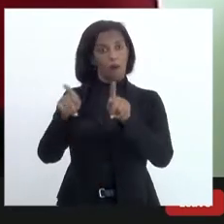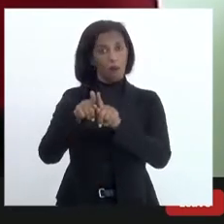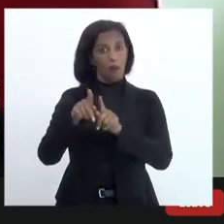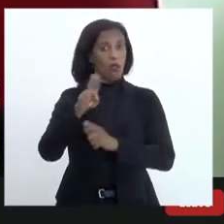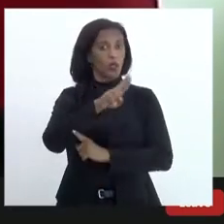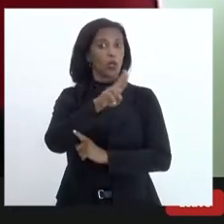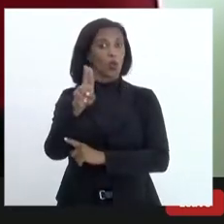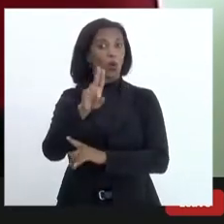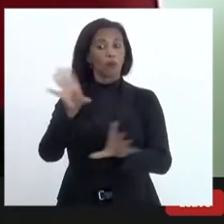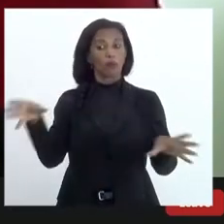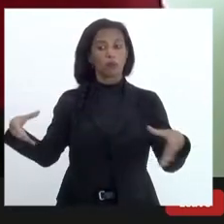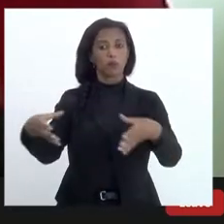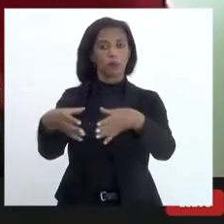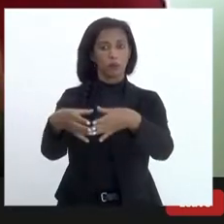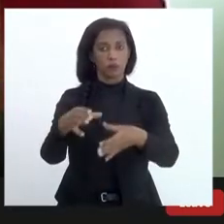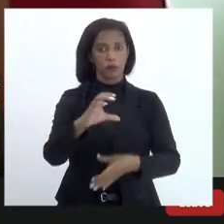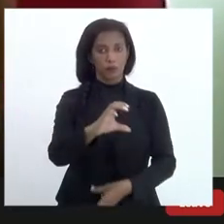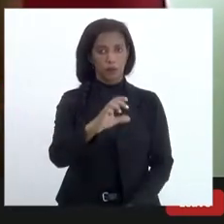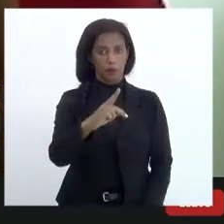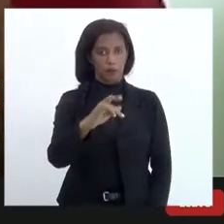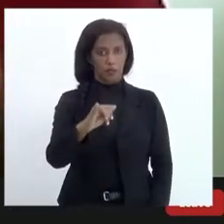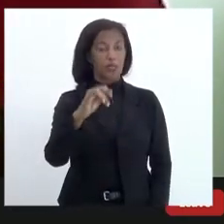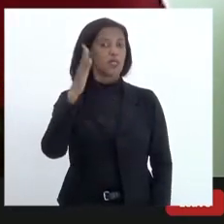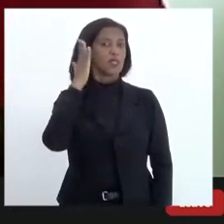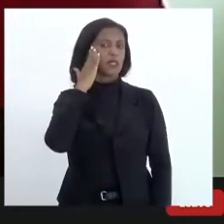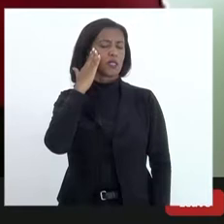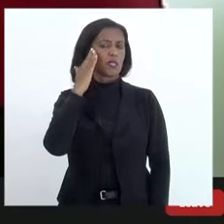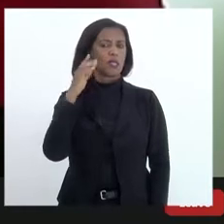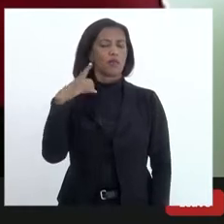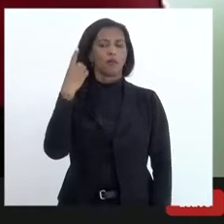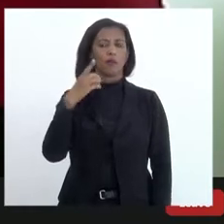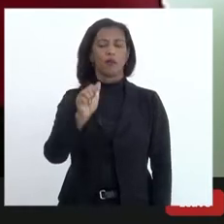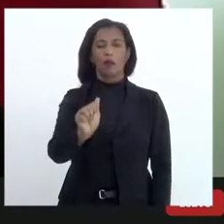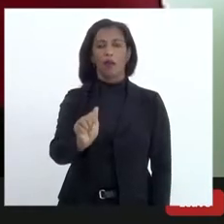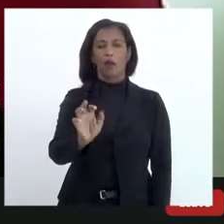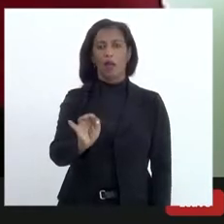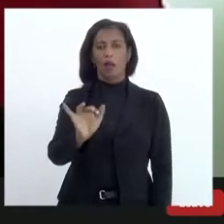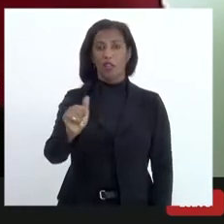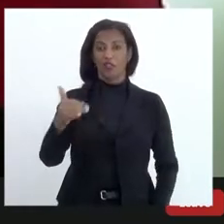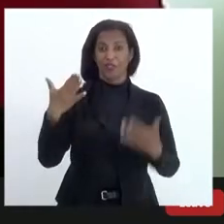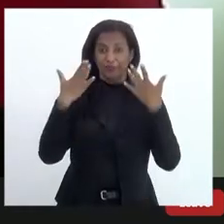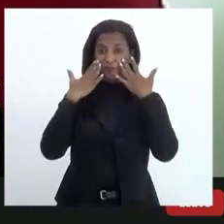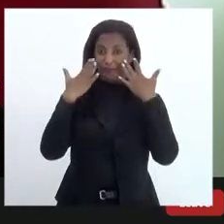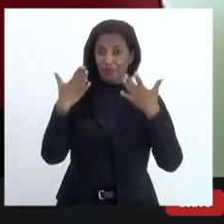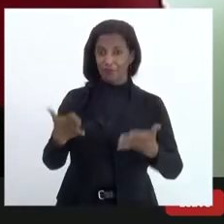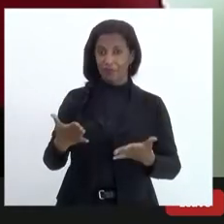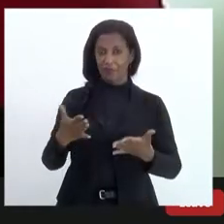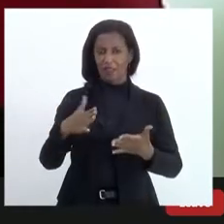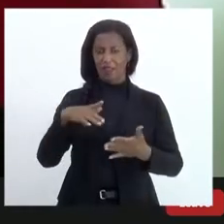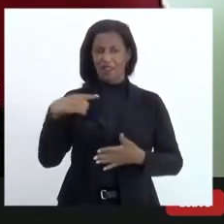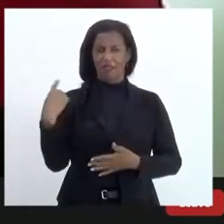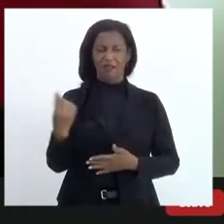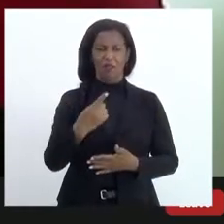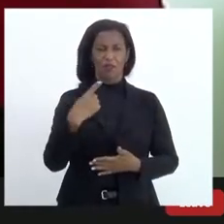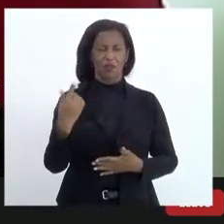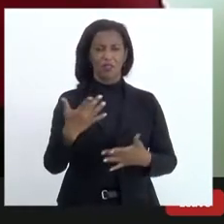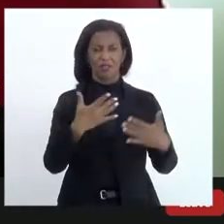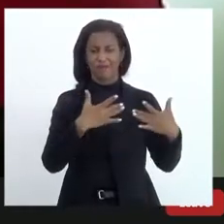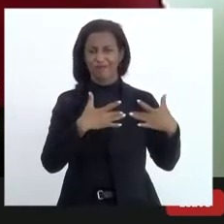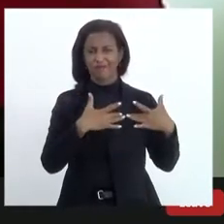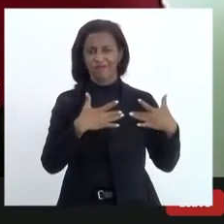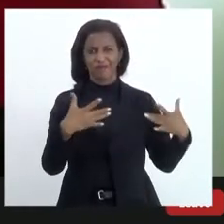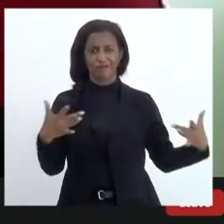da CPI, sei que o deputado Átila Nunes já se manifestou, a nossa solidariedade,